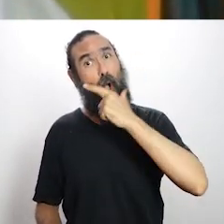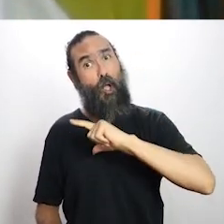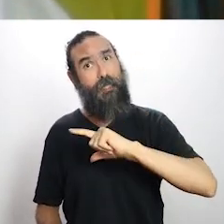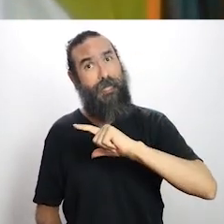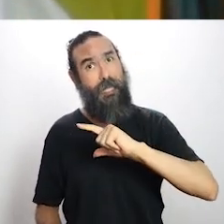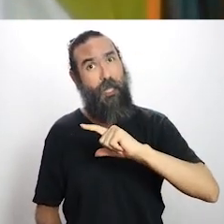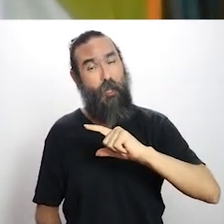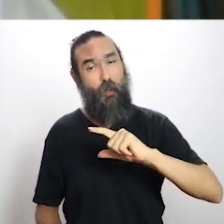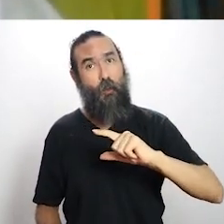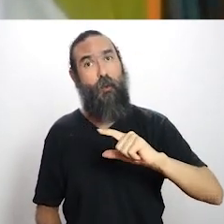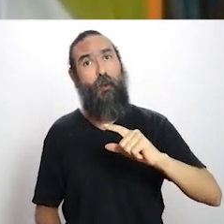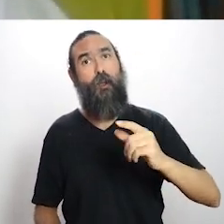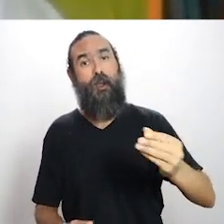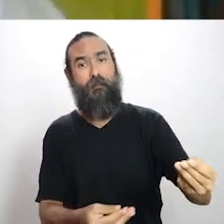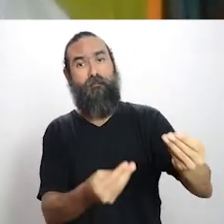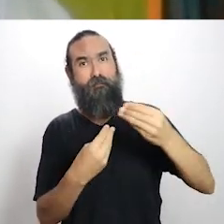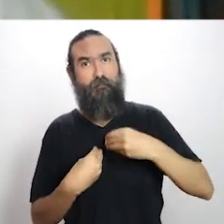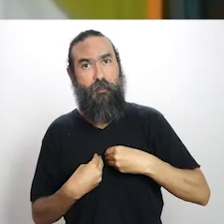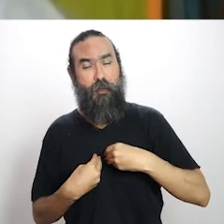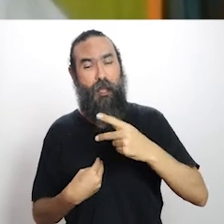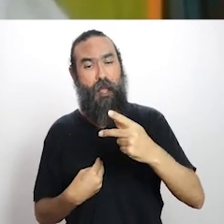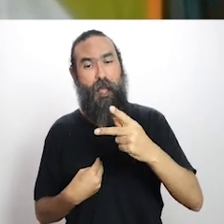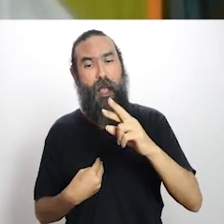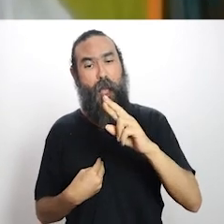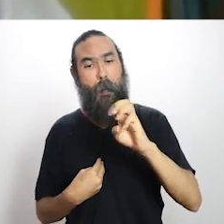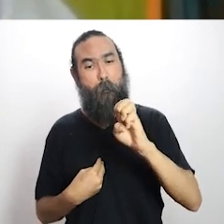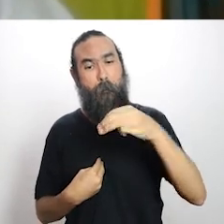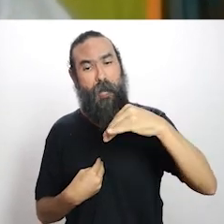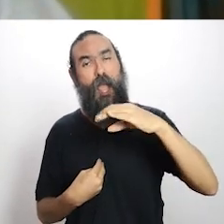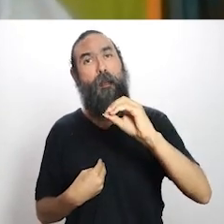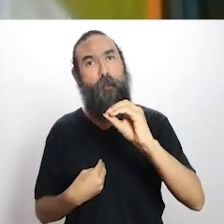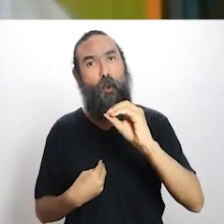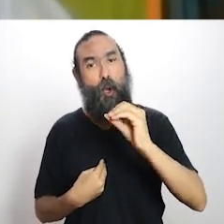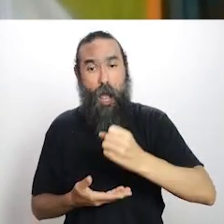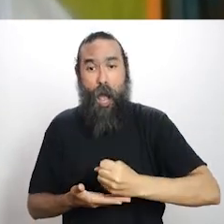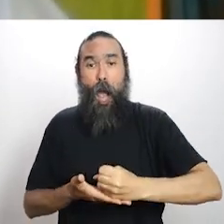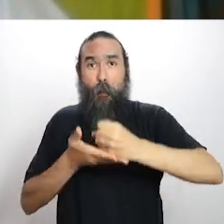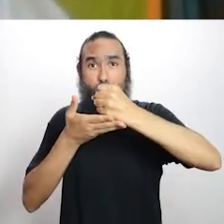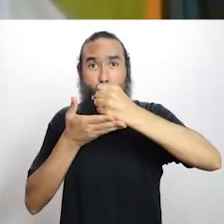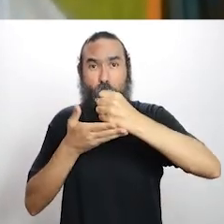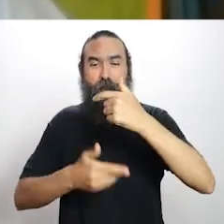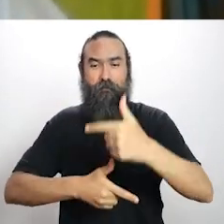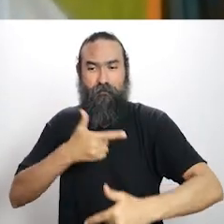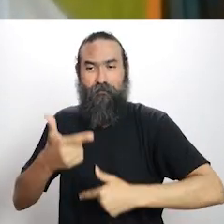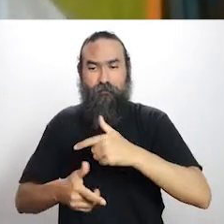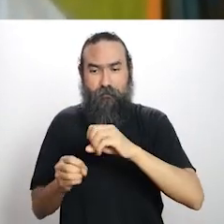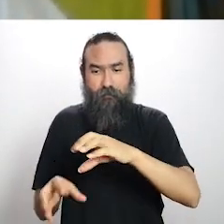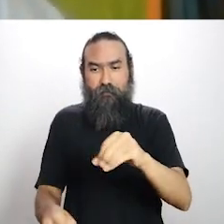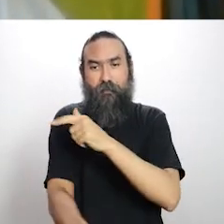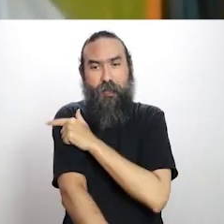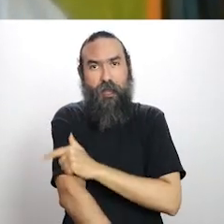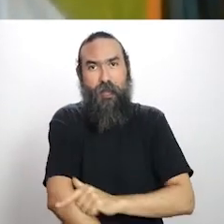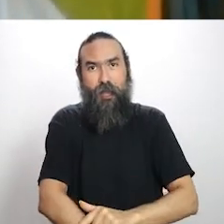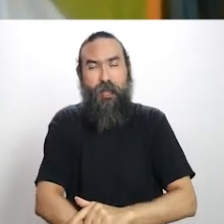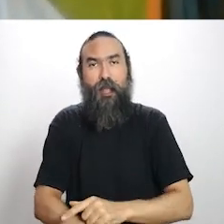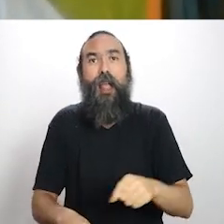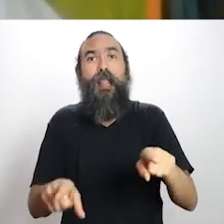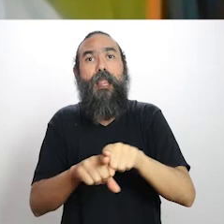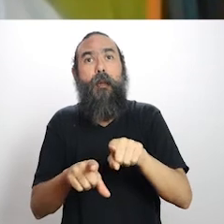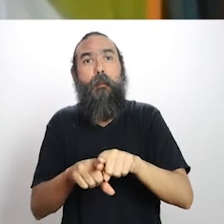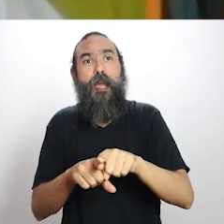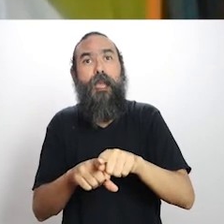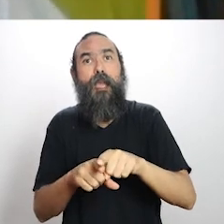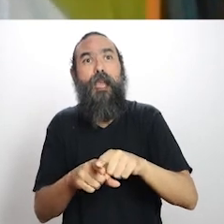Unicef Itaú, ficou em segundo lugar. E, a isso, nos deu também uma parceria, através do Fundo da Infância e